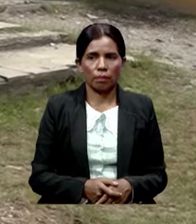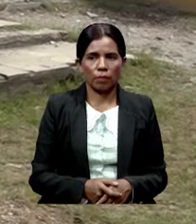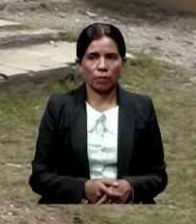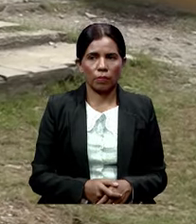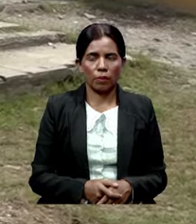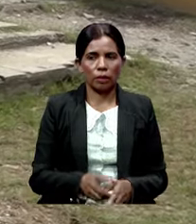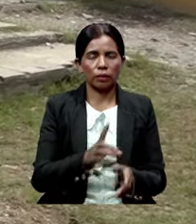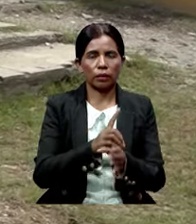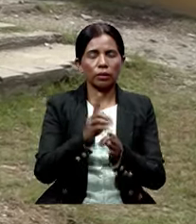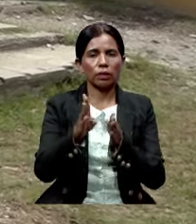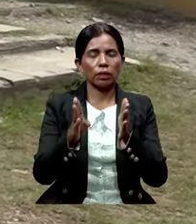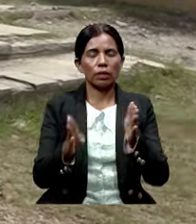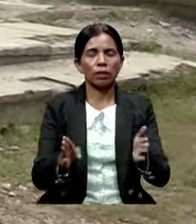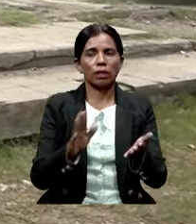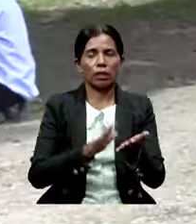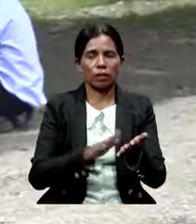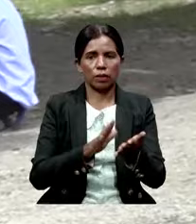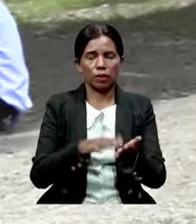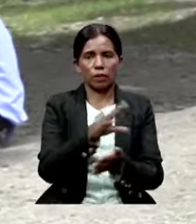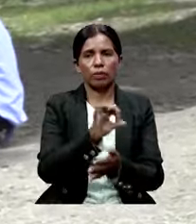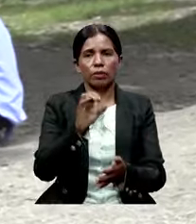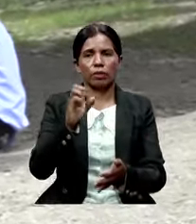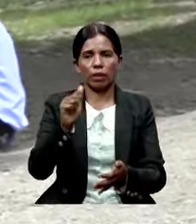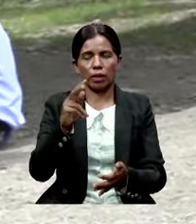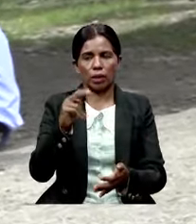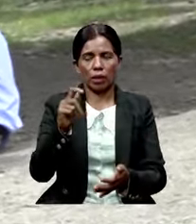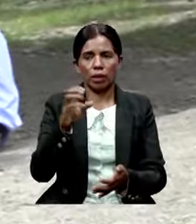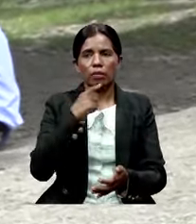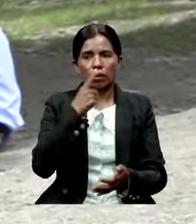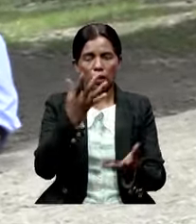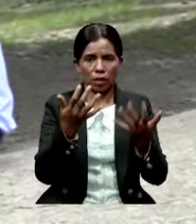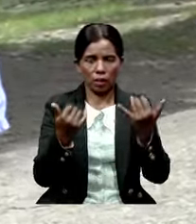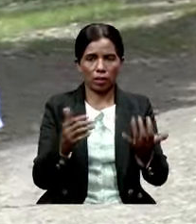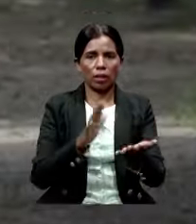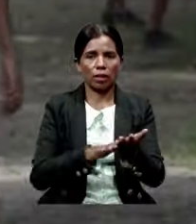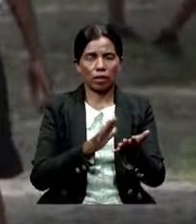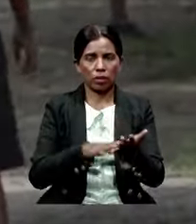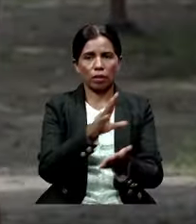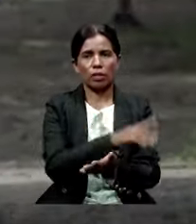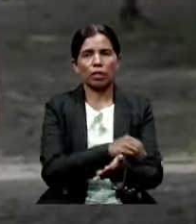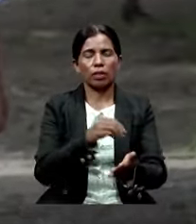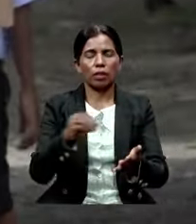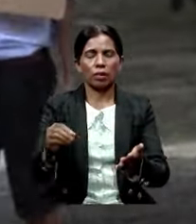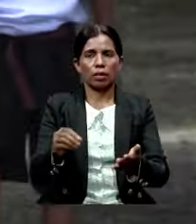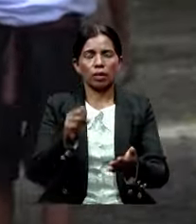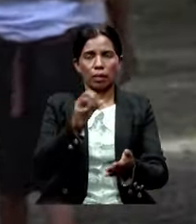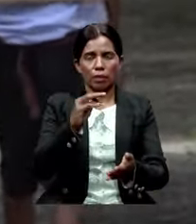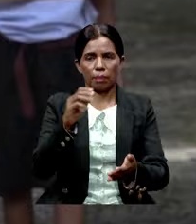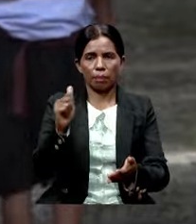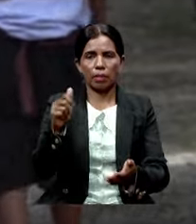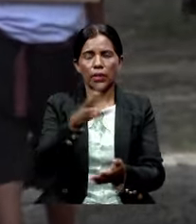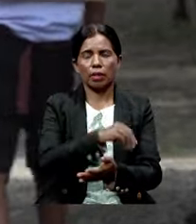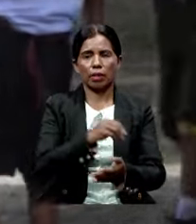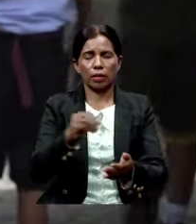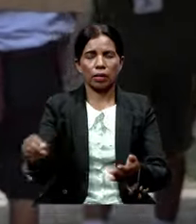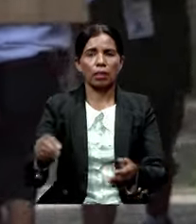Adjunto diretor Escola Esperança da Pátria Fernando da Silva Hateten, daudaune Ensino Básico Central, terceiro ciclo Esperança da